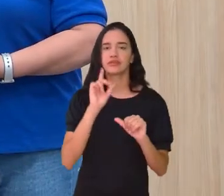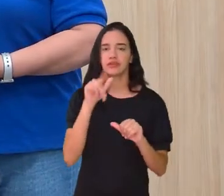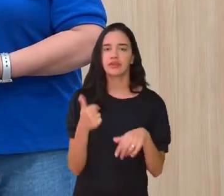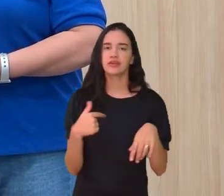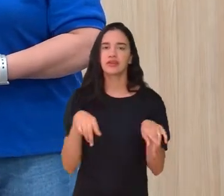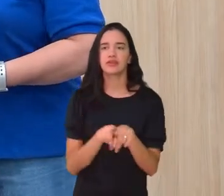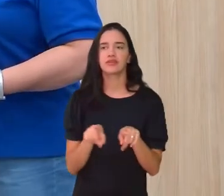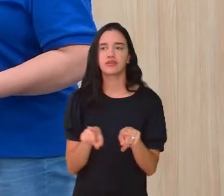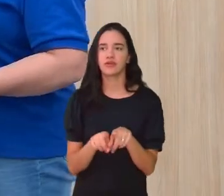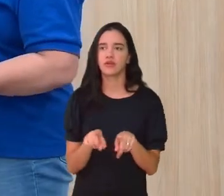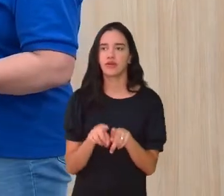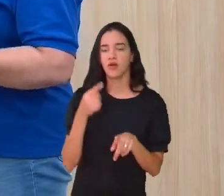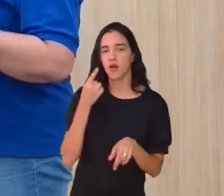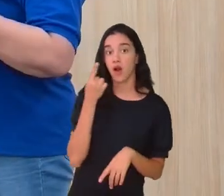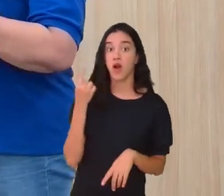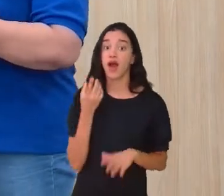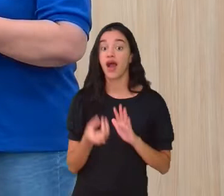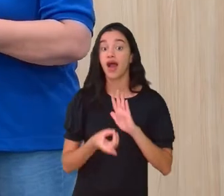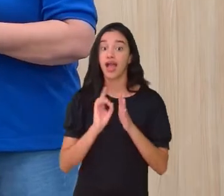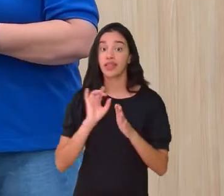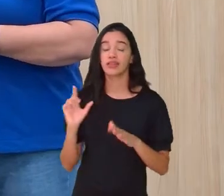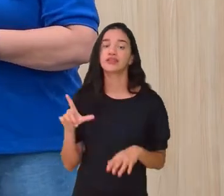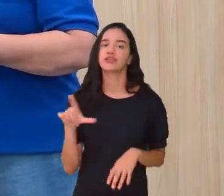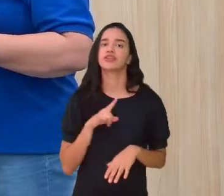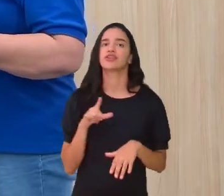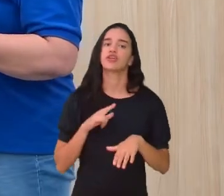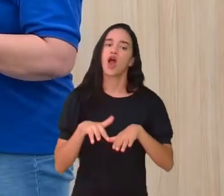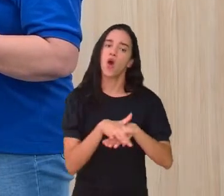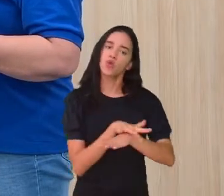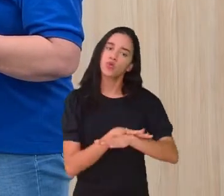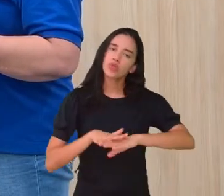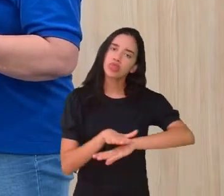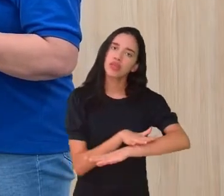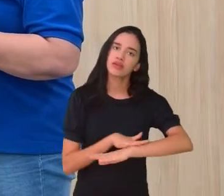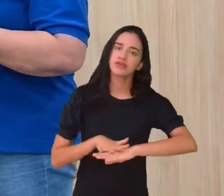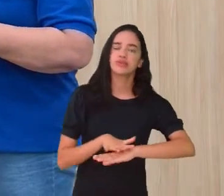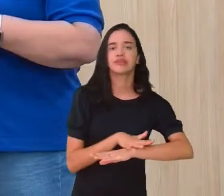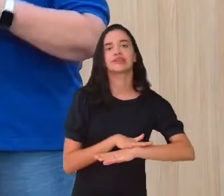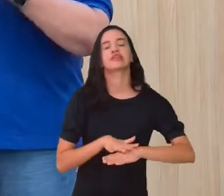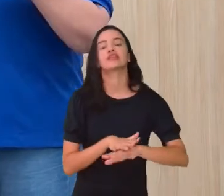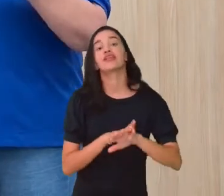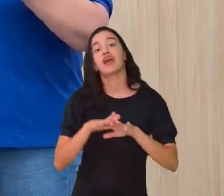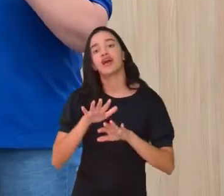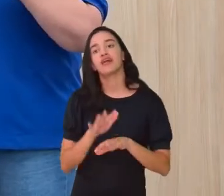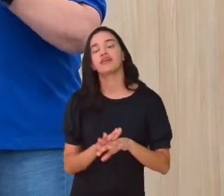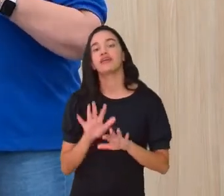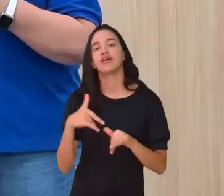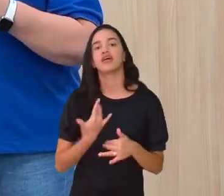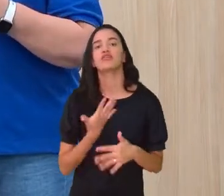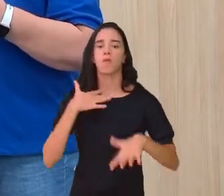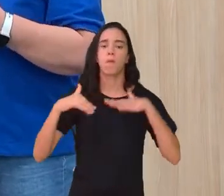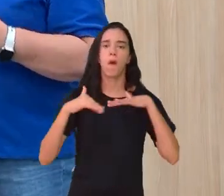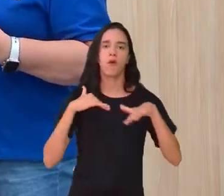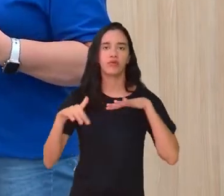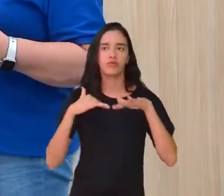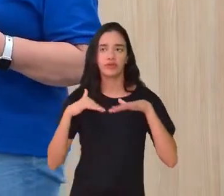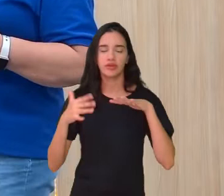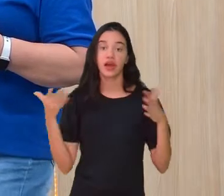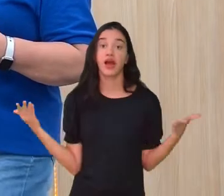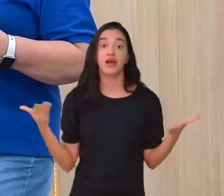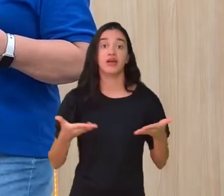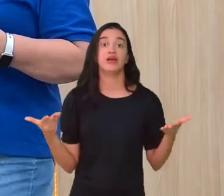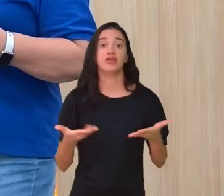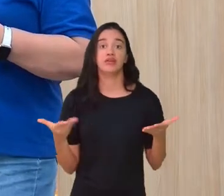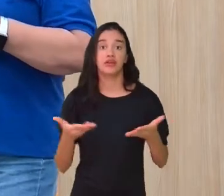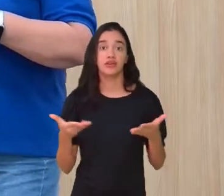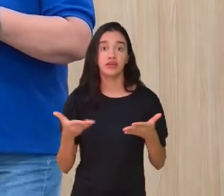desse tecido. Onde antes ele tinha um tecido, né, a questão aí da faringe, onde ele tinha um movimento maior, e agora a